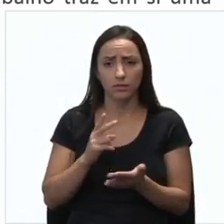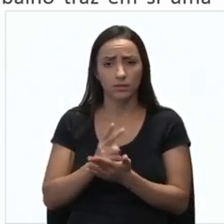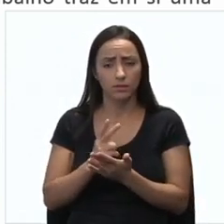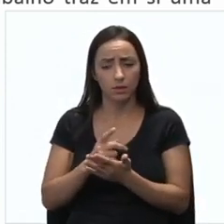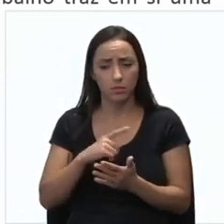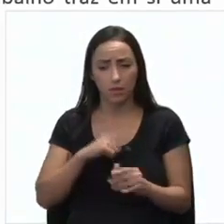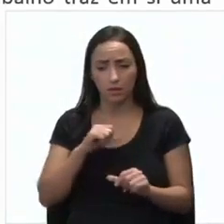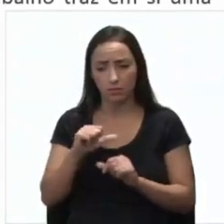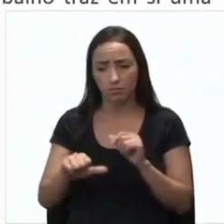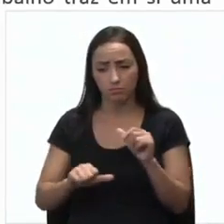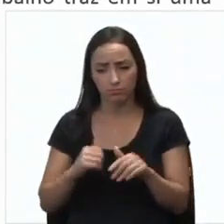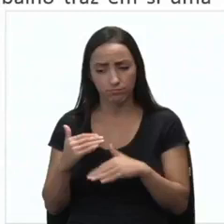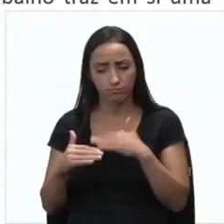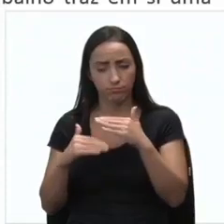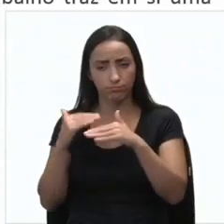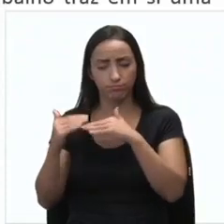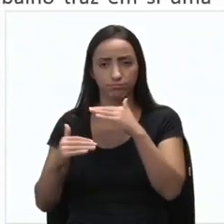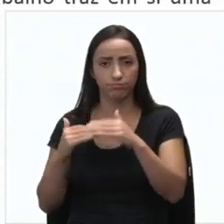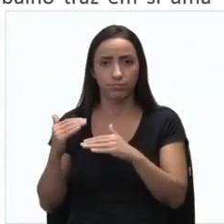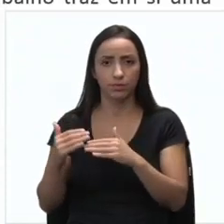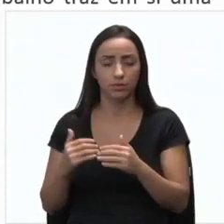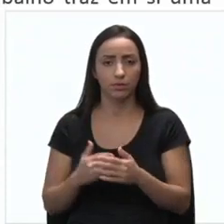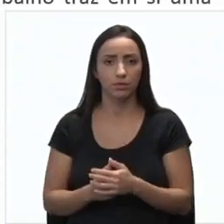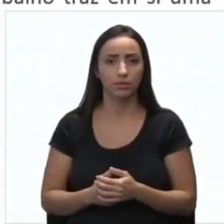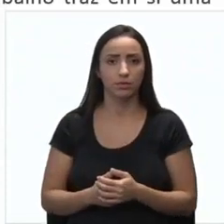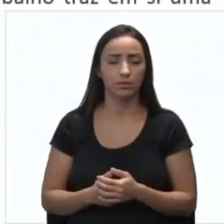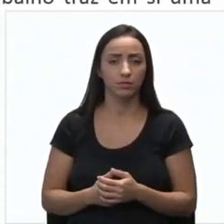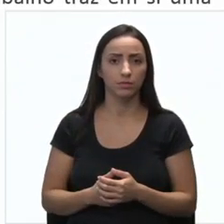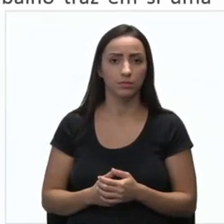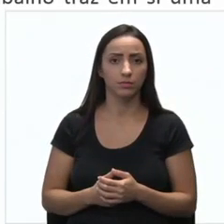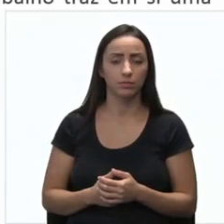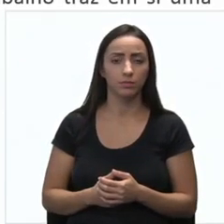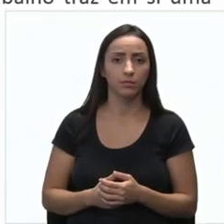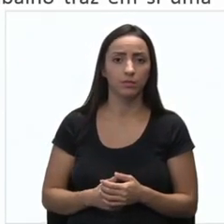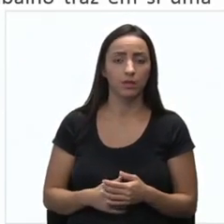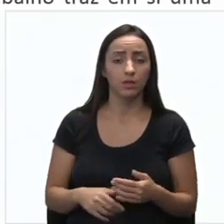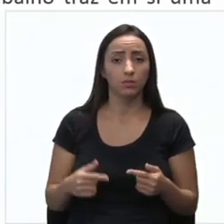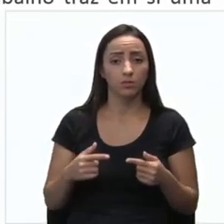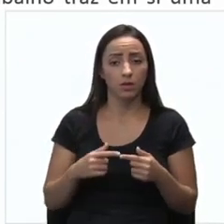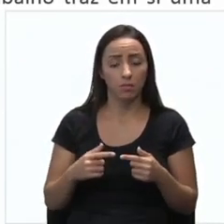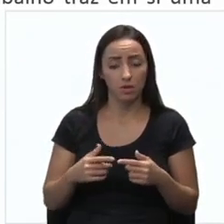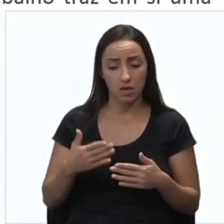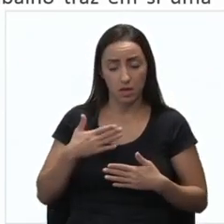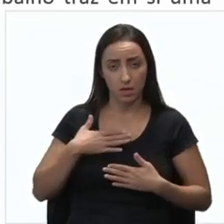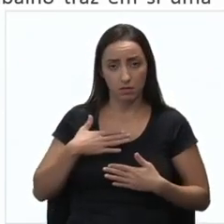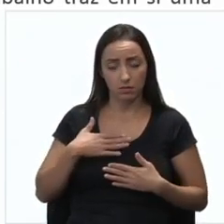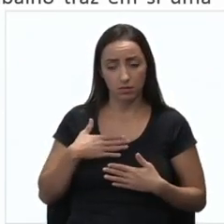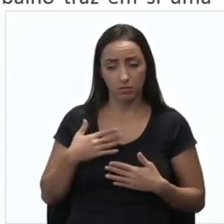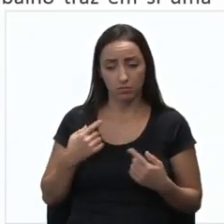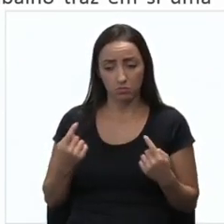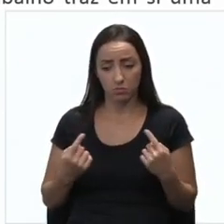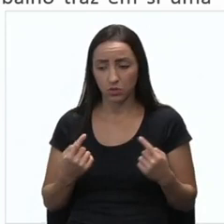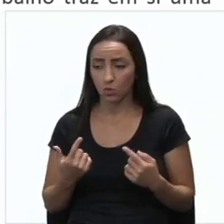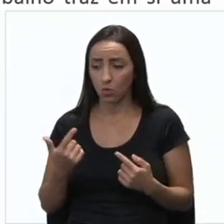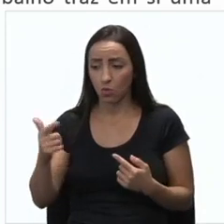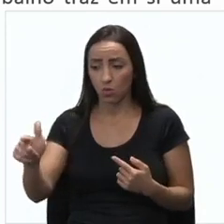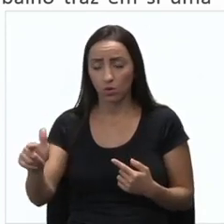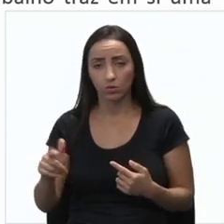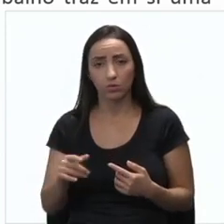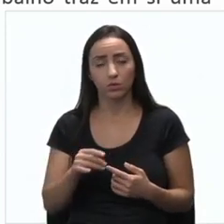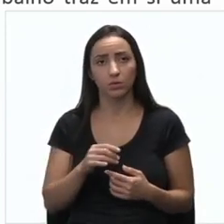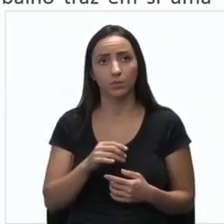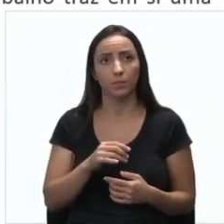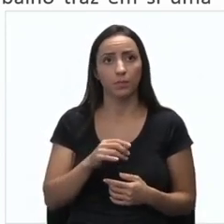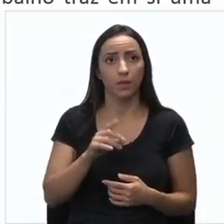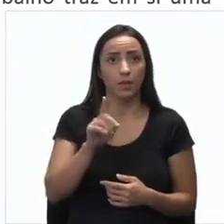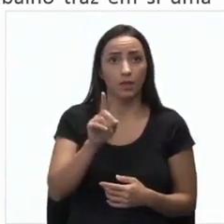constante transformação a partir do eu, da minha subjetividade, na relação com o outro. Para o